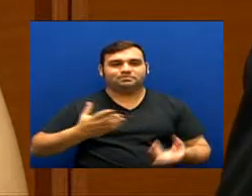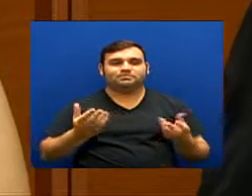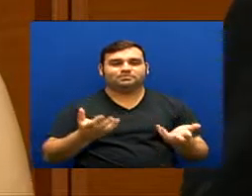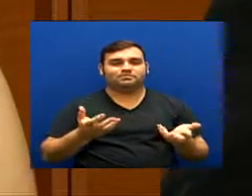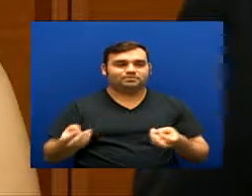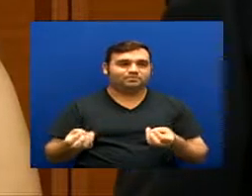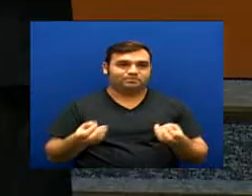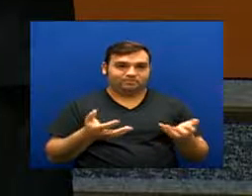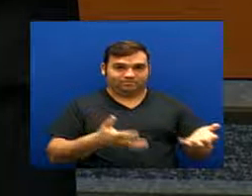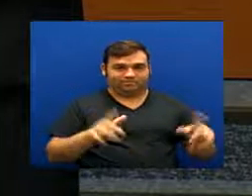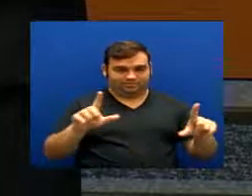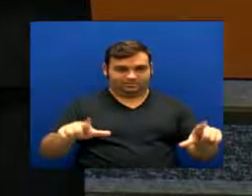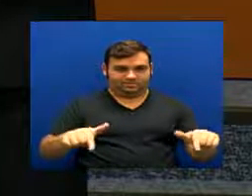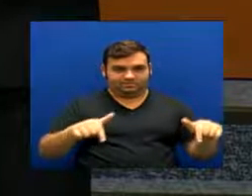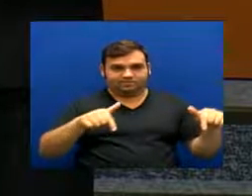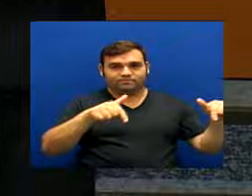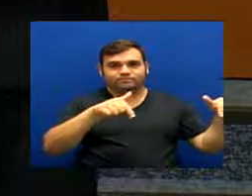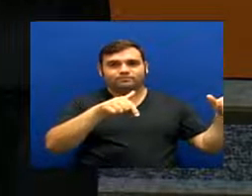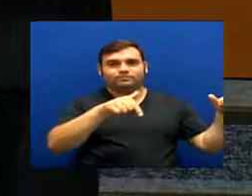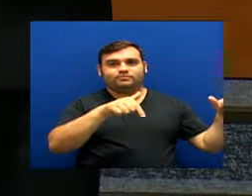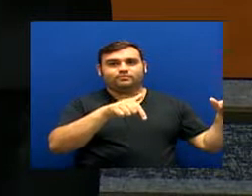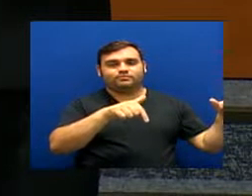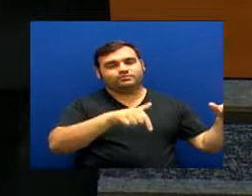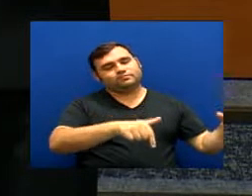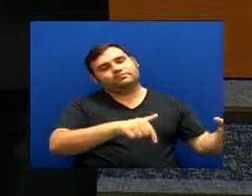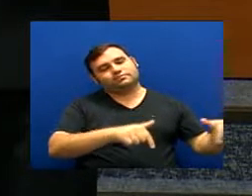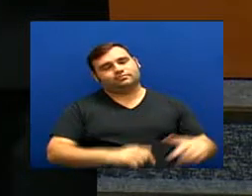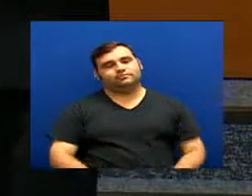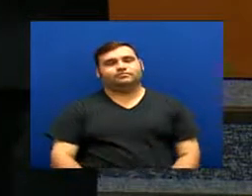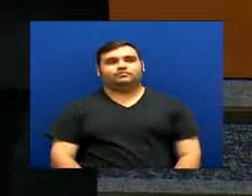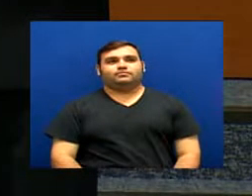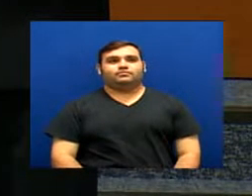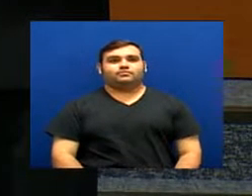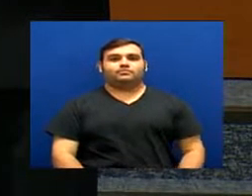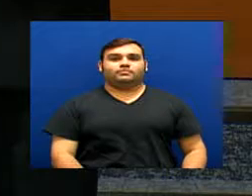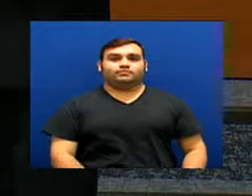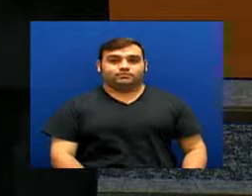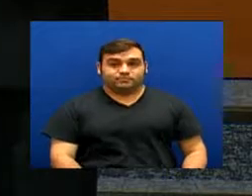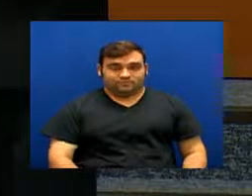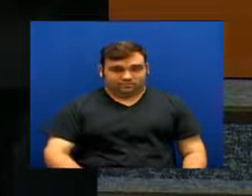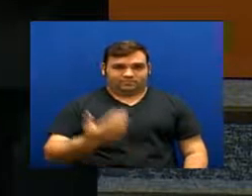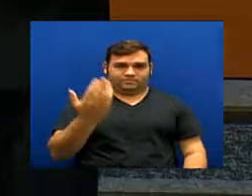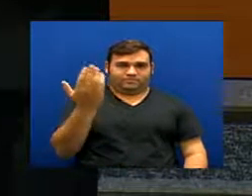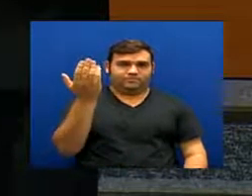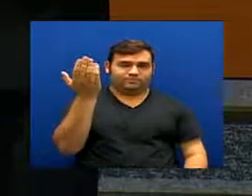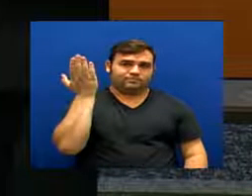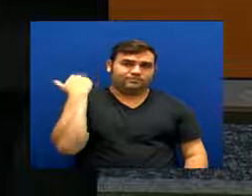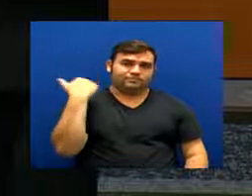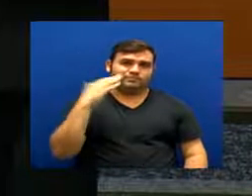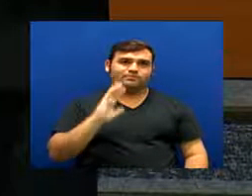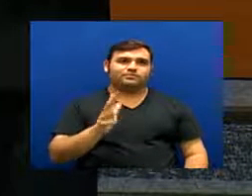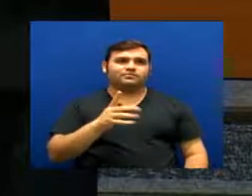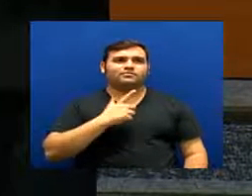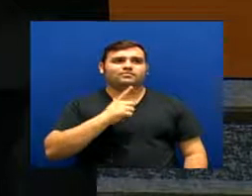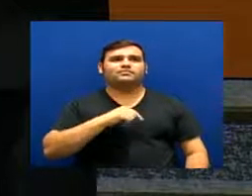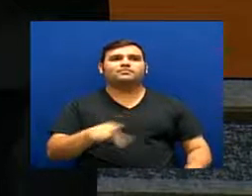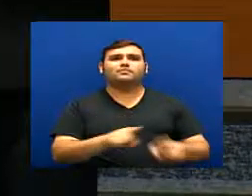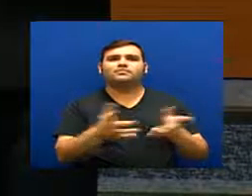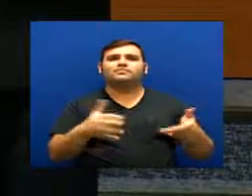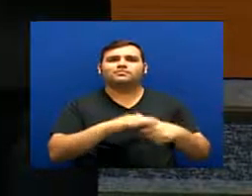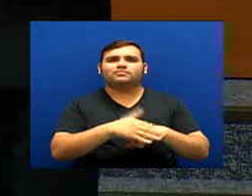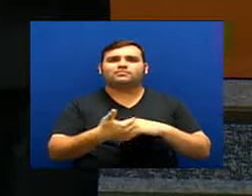de Sorocaba e destaca-se pela disciplina e pela facilidade em promover o ajuntamento de pessoas por meio da música, fortalecendo dessa